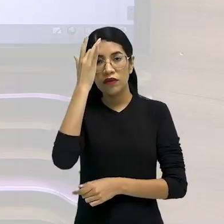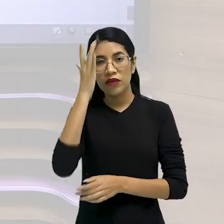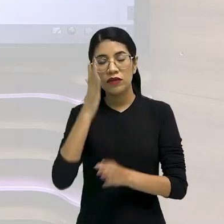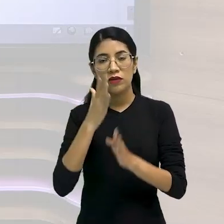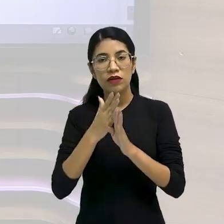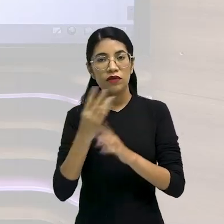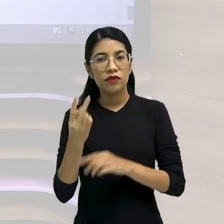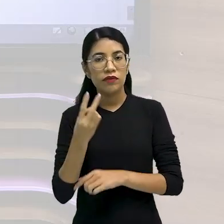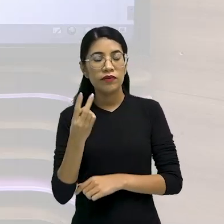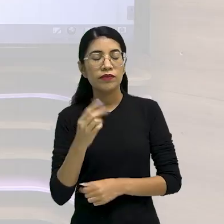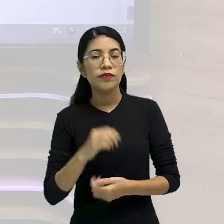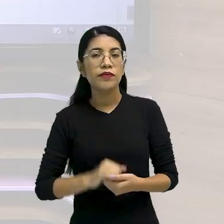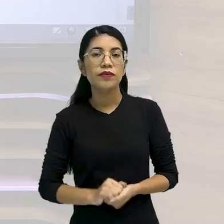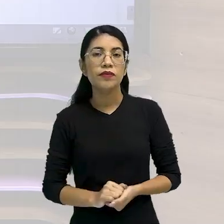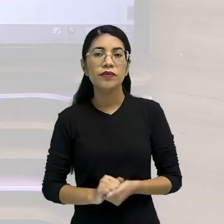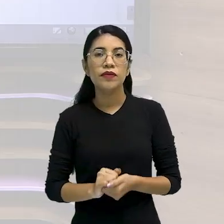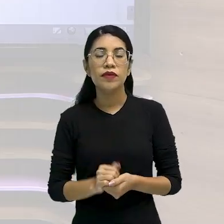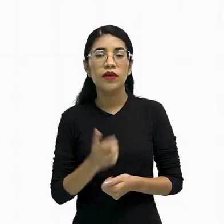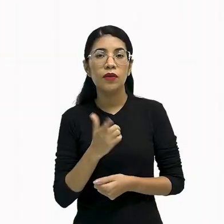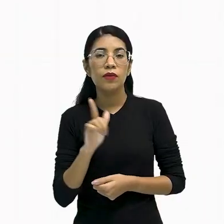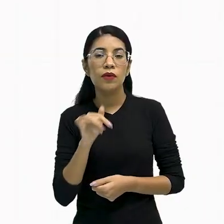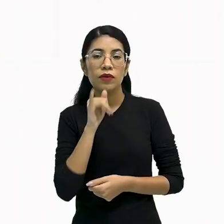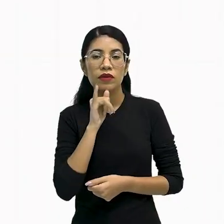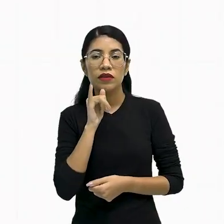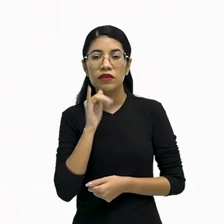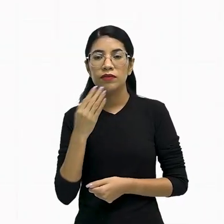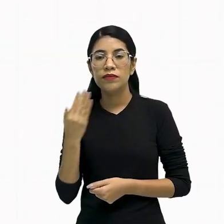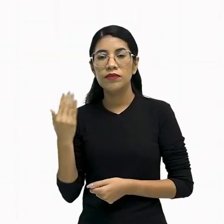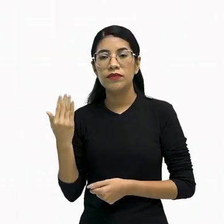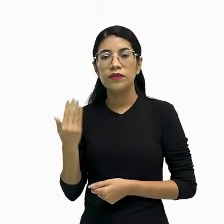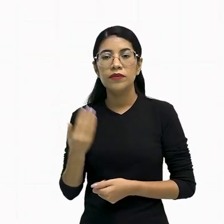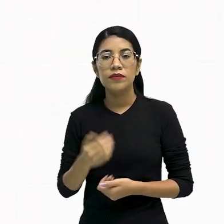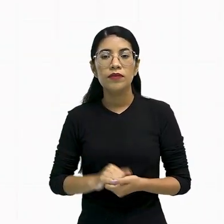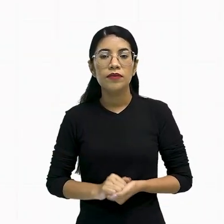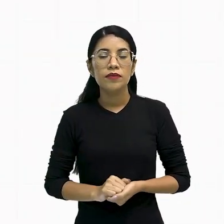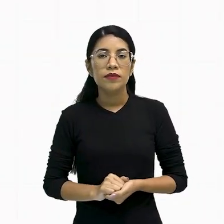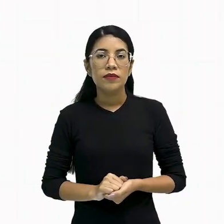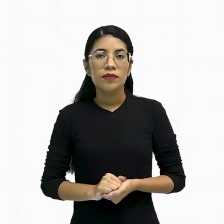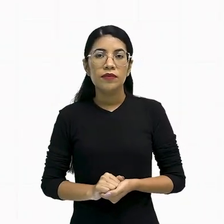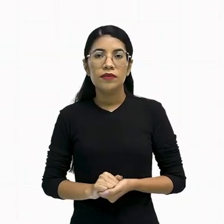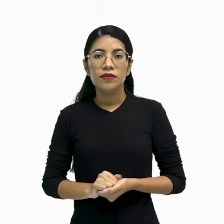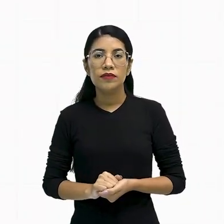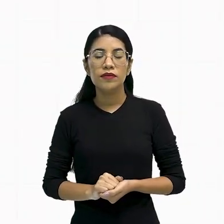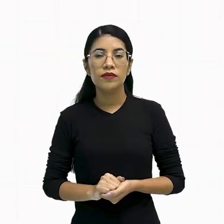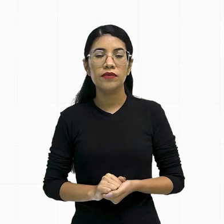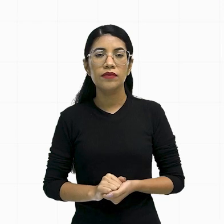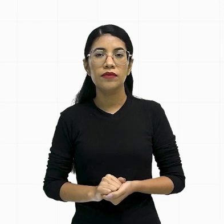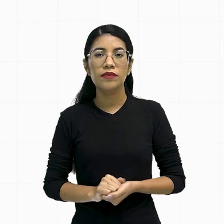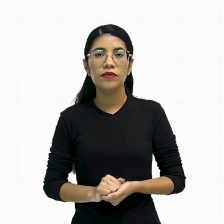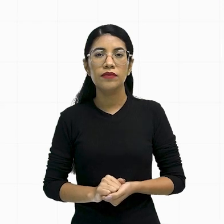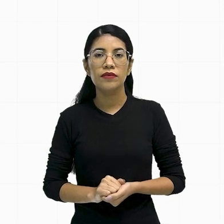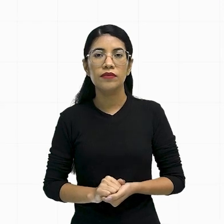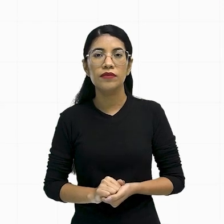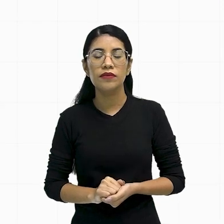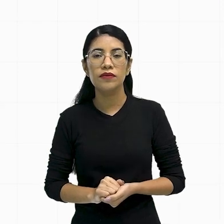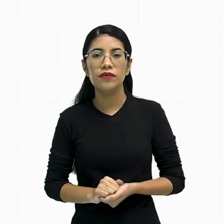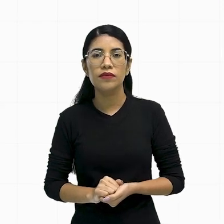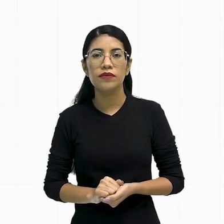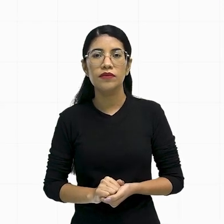ali, tá certo? Vamos para a próxima? Temos mais uma. Nós temos mais duas, né, diretor?